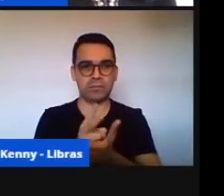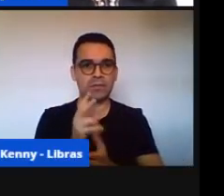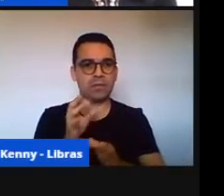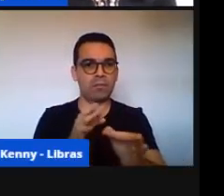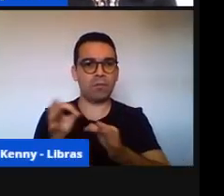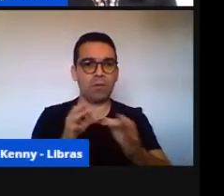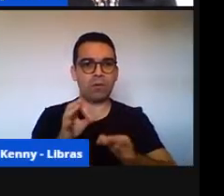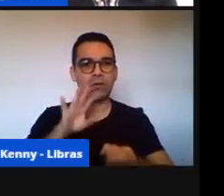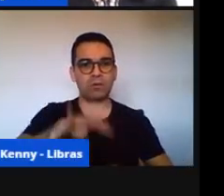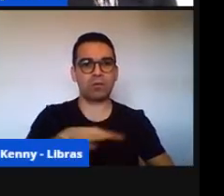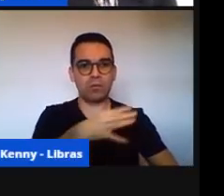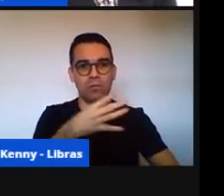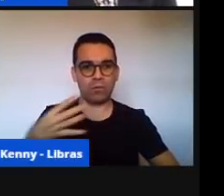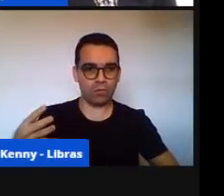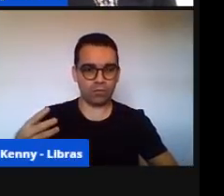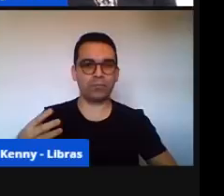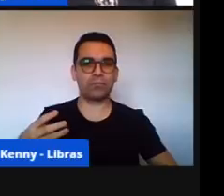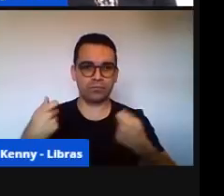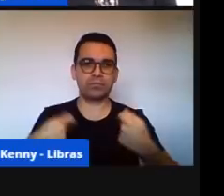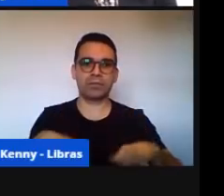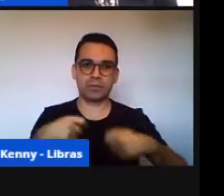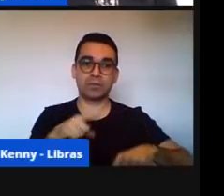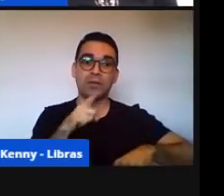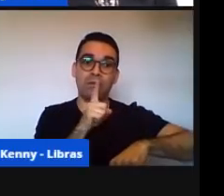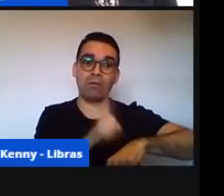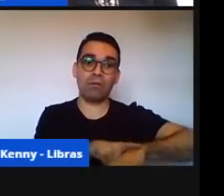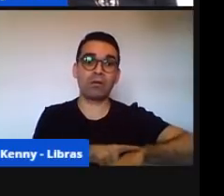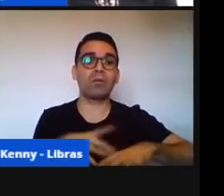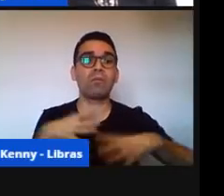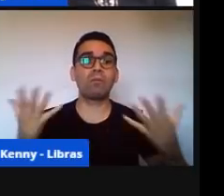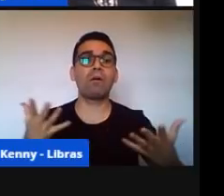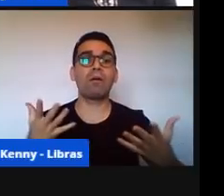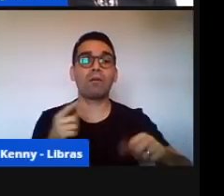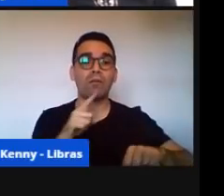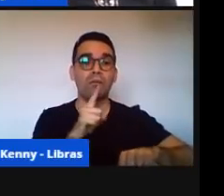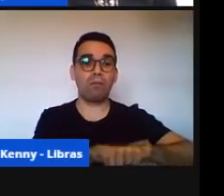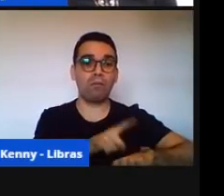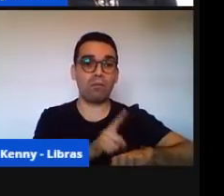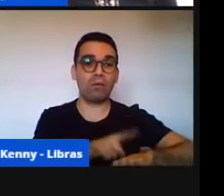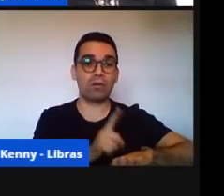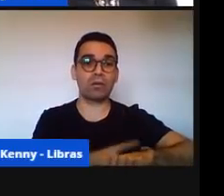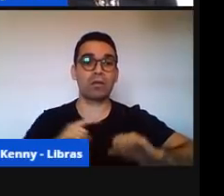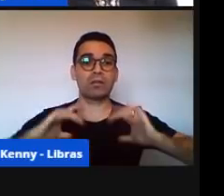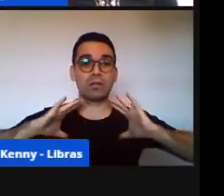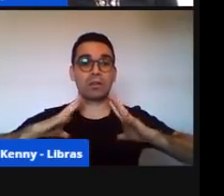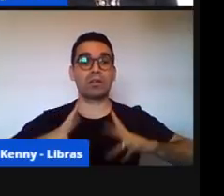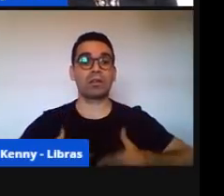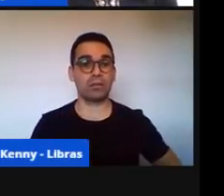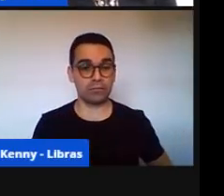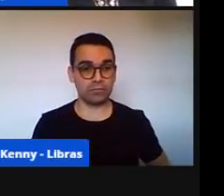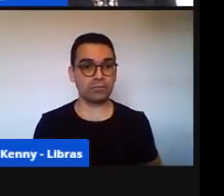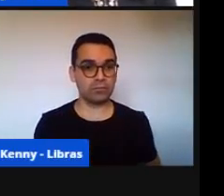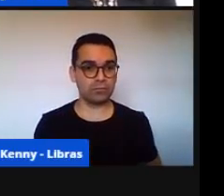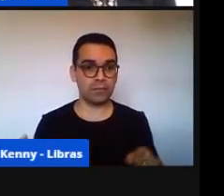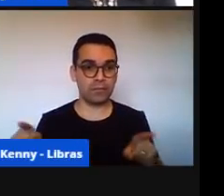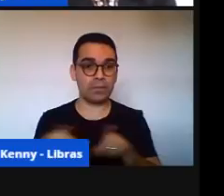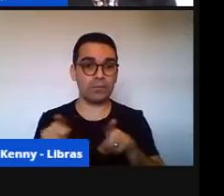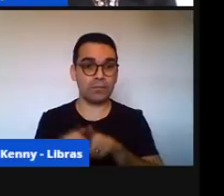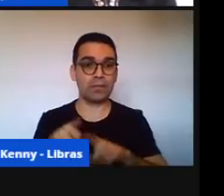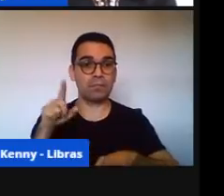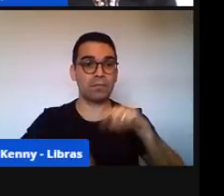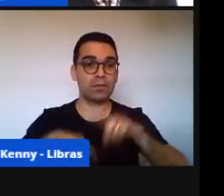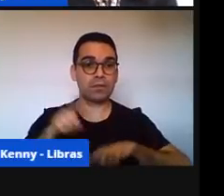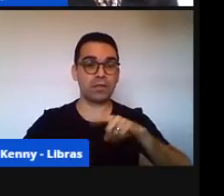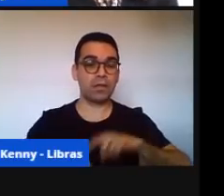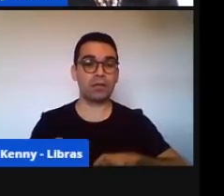produtos, de prateleiras, ficar atento a produtos que estão chegando novos,